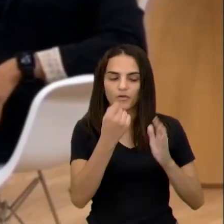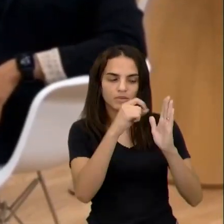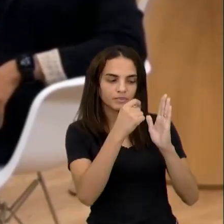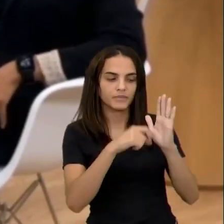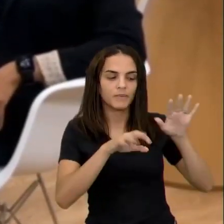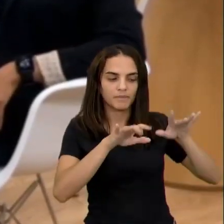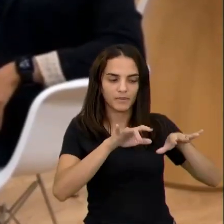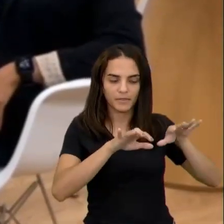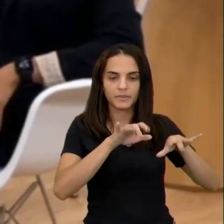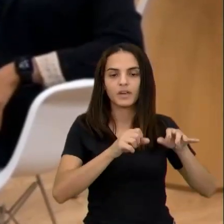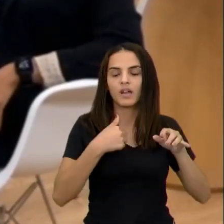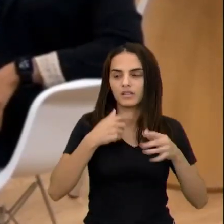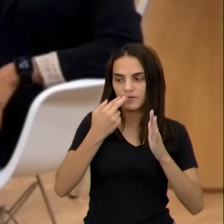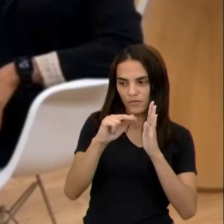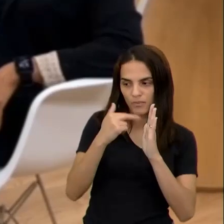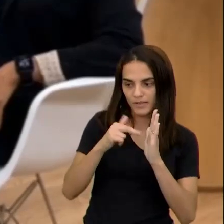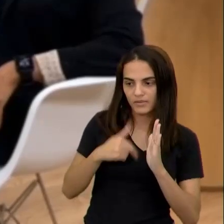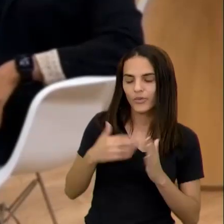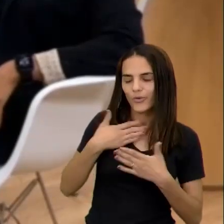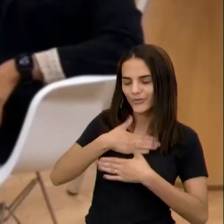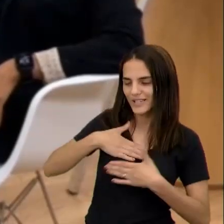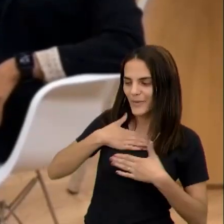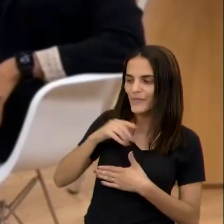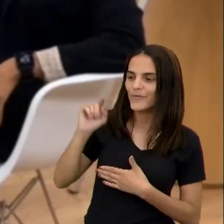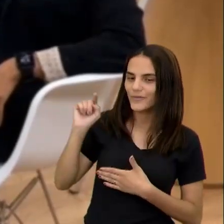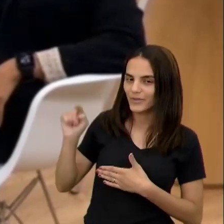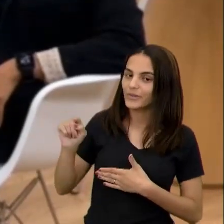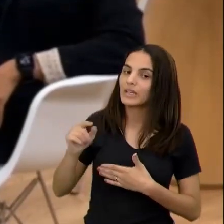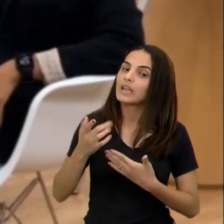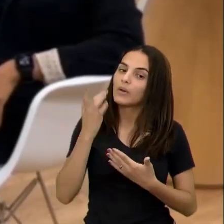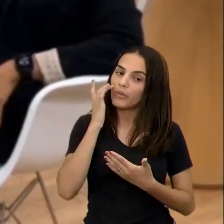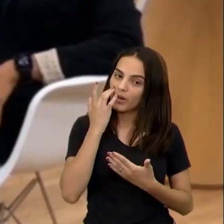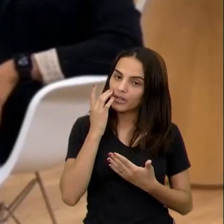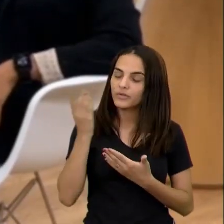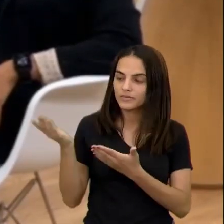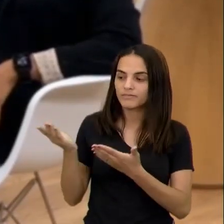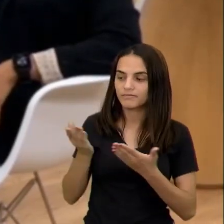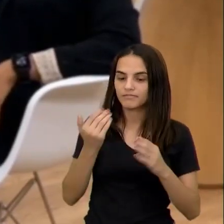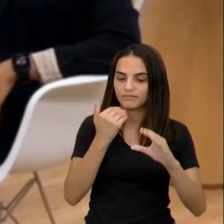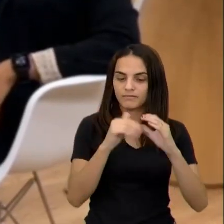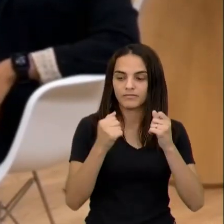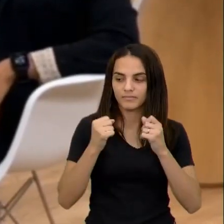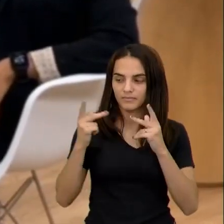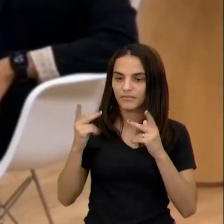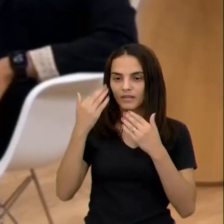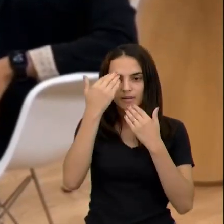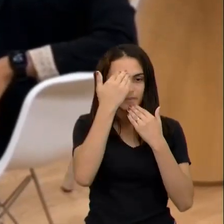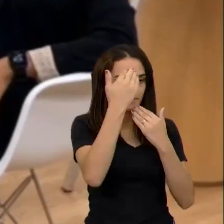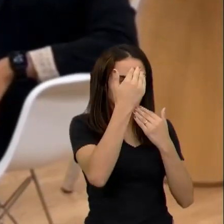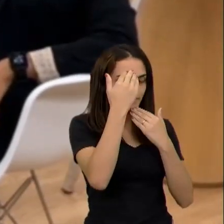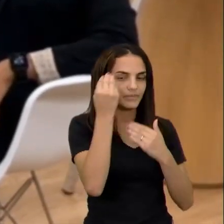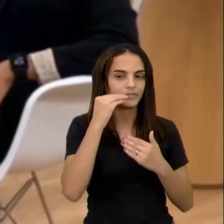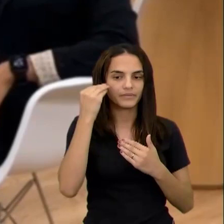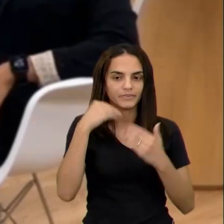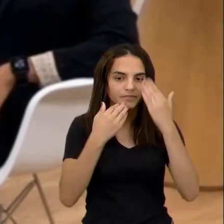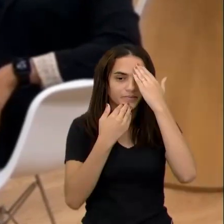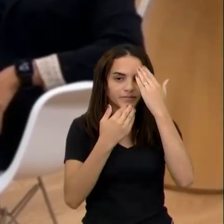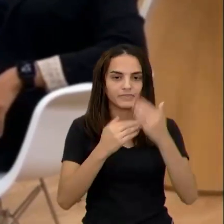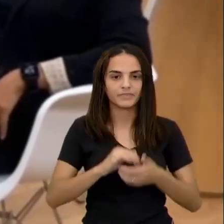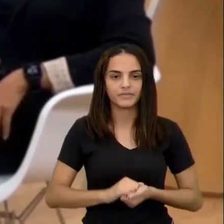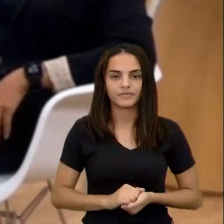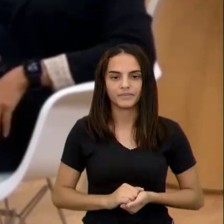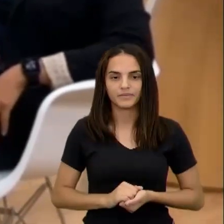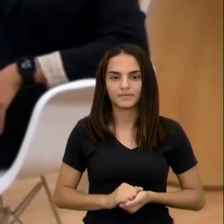as informações. Gostei muito de você. Provavelmente retornaremos o contato, tá bom? Eu que agradeço a oportunidade. Muito obrigada.